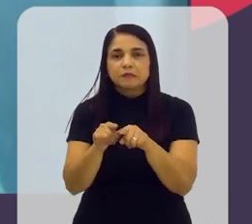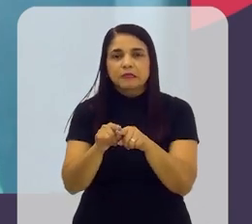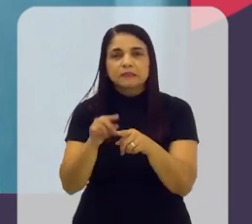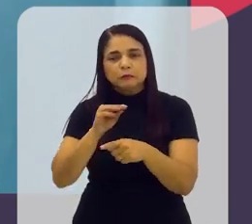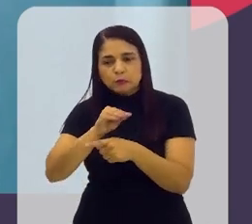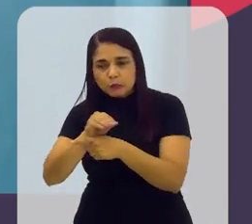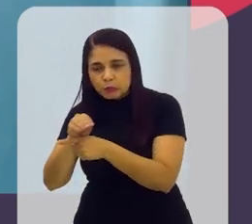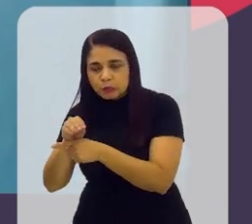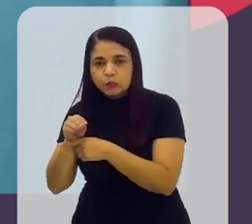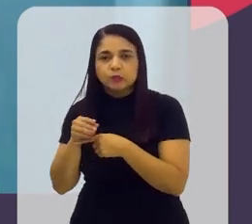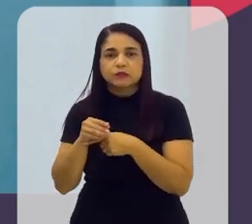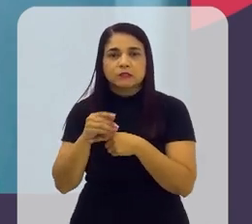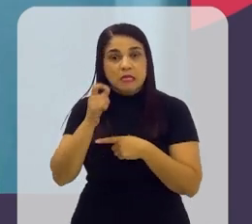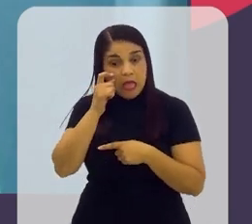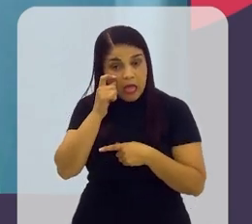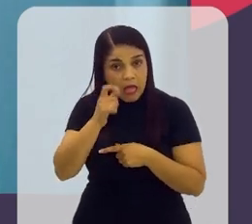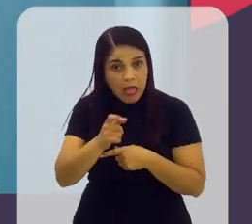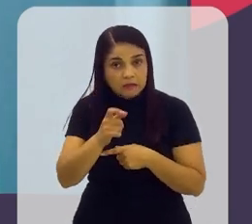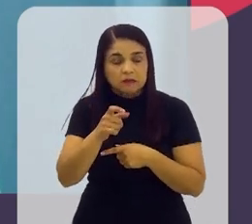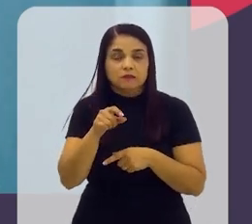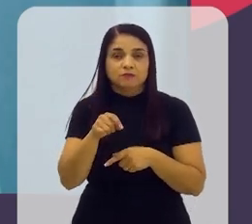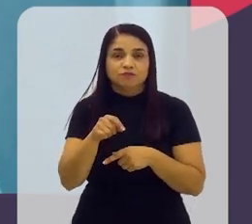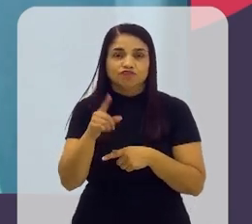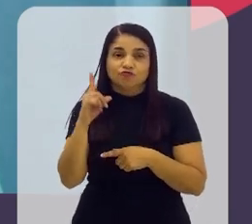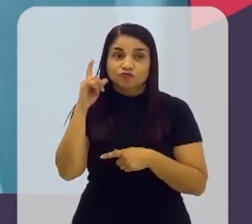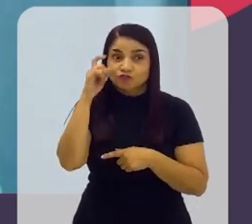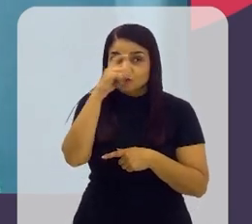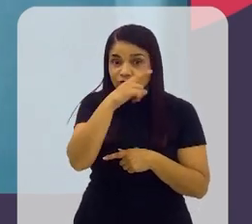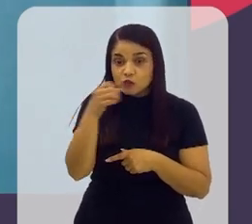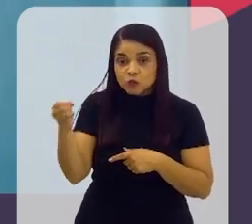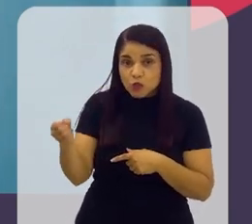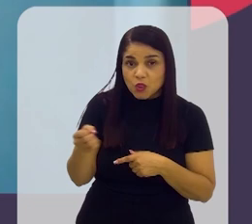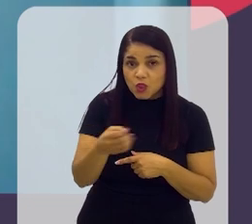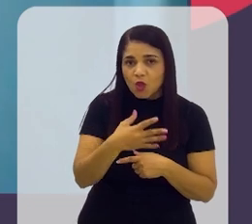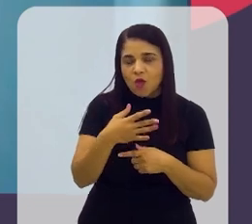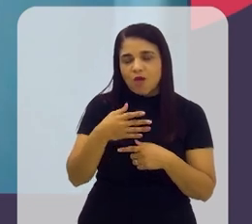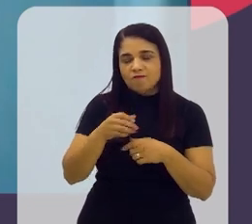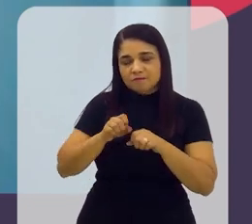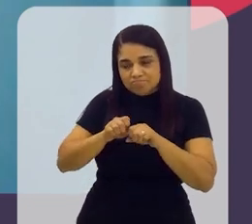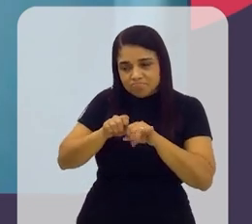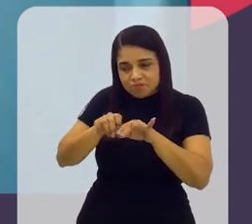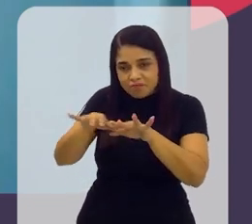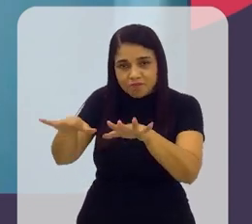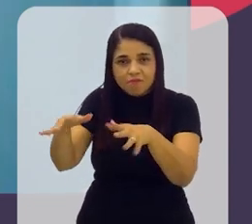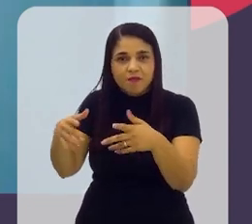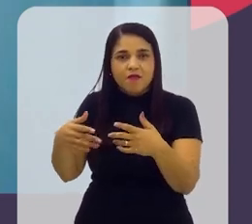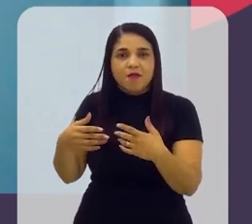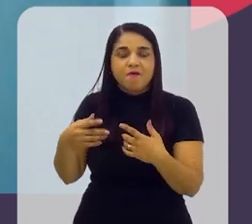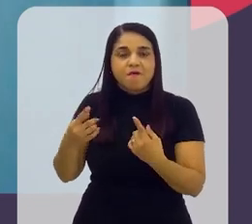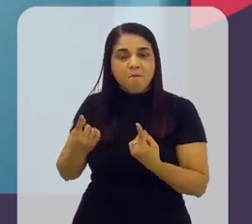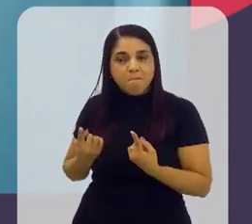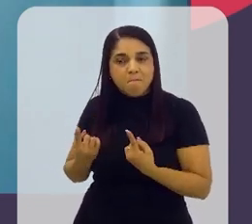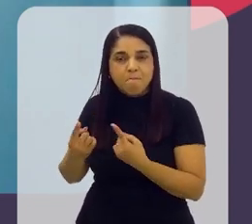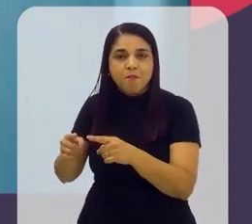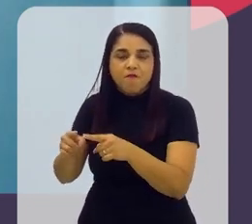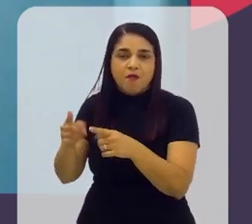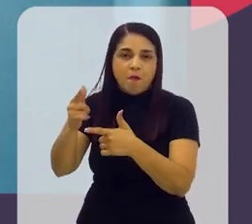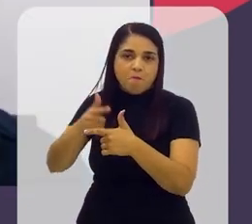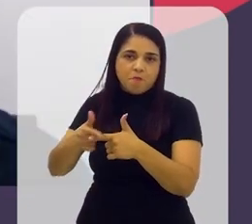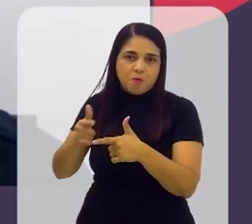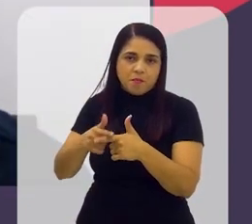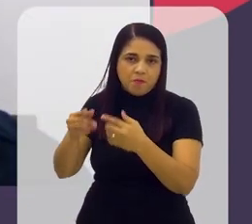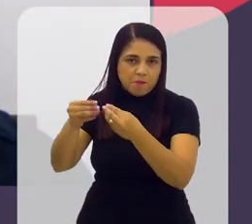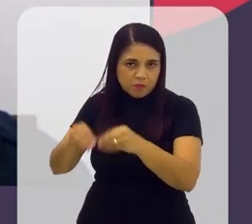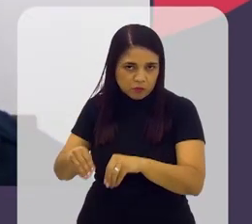gente esteja atentos a isso, vai ser muito mais difícil a chegada dessas novas espécies que podem provocar algum tipo